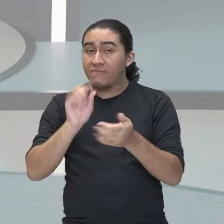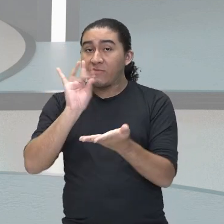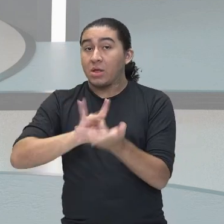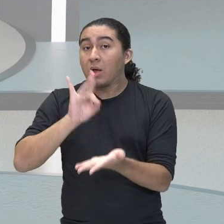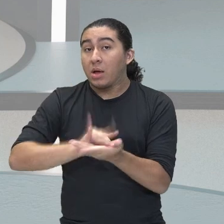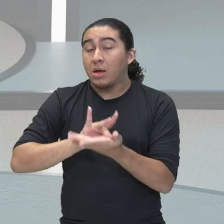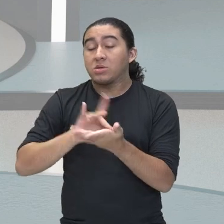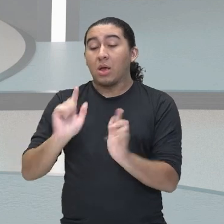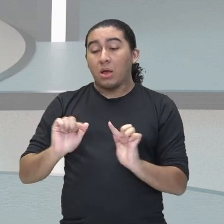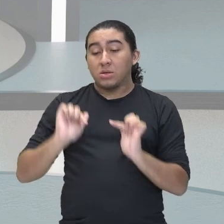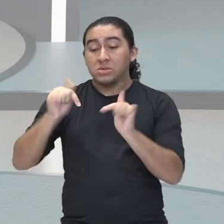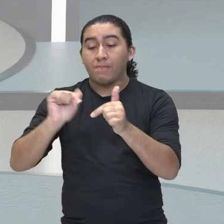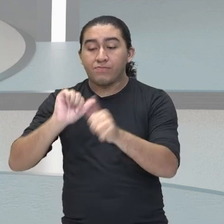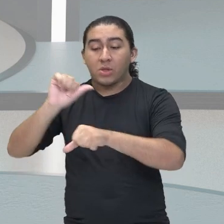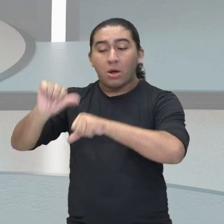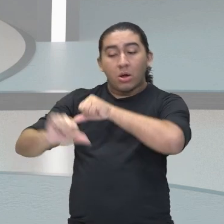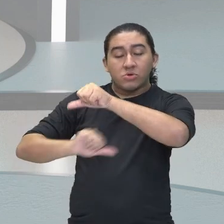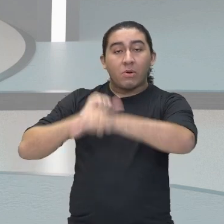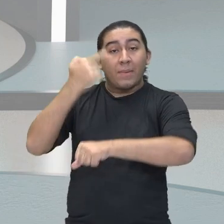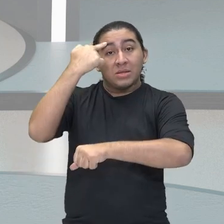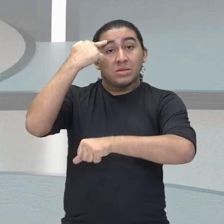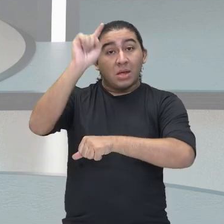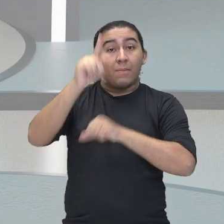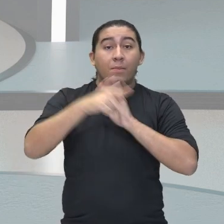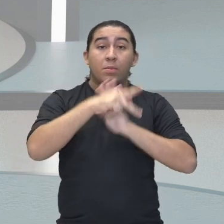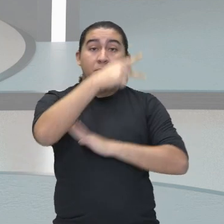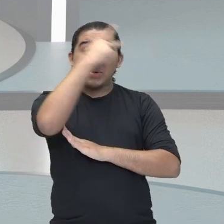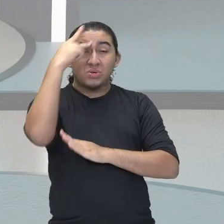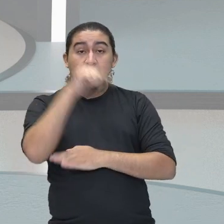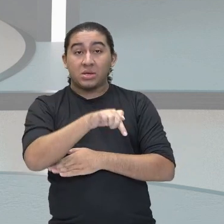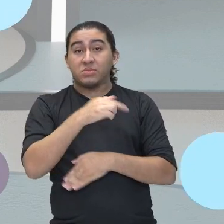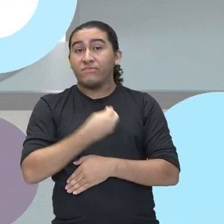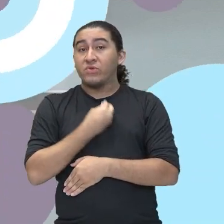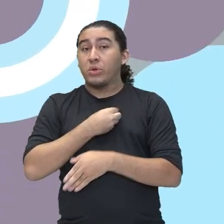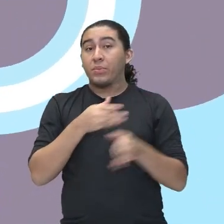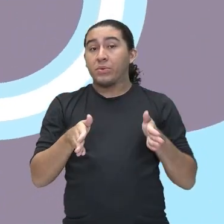vai mudando a ideia das pessoas da época.